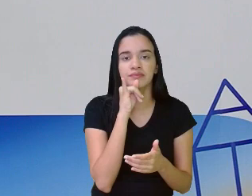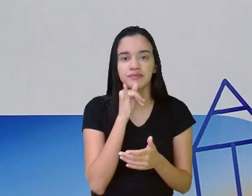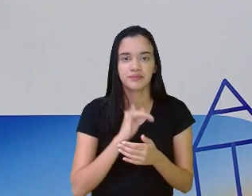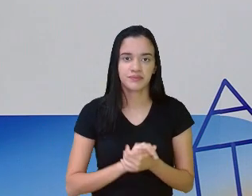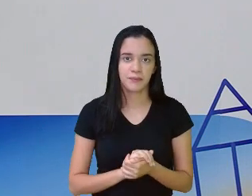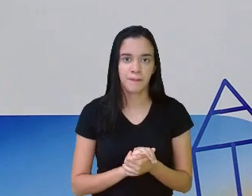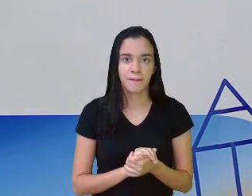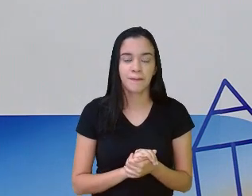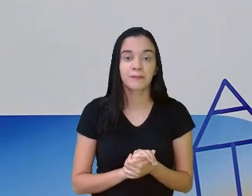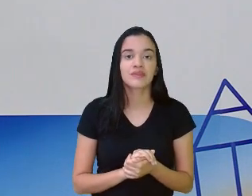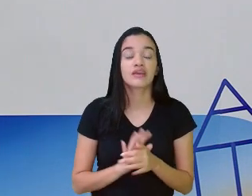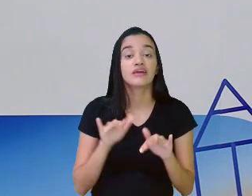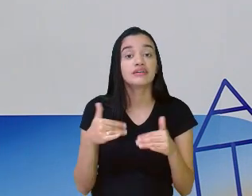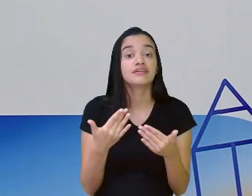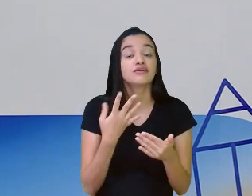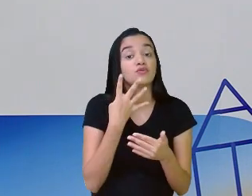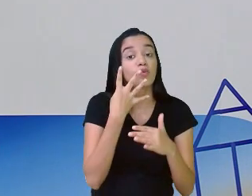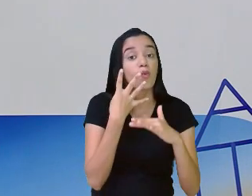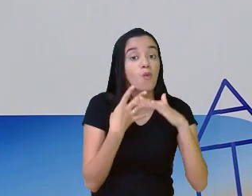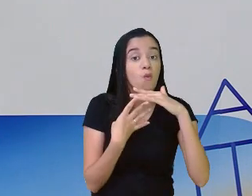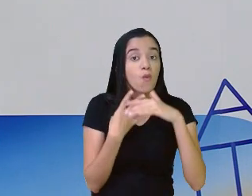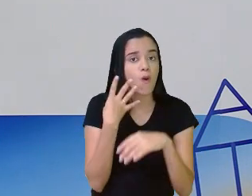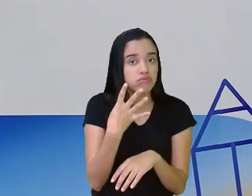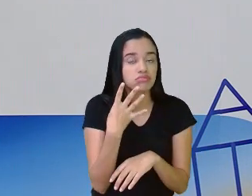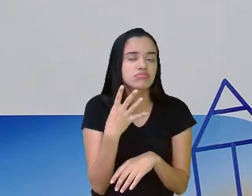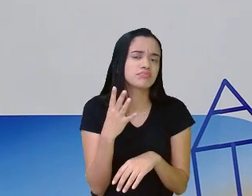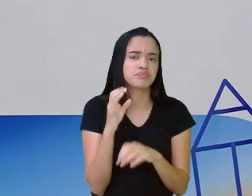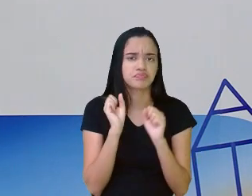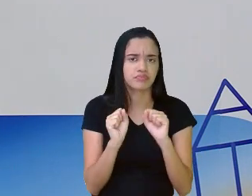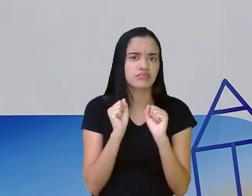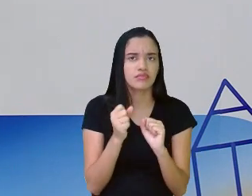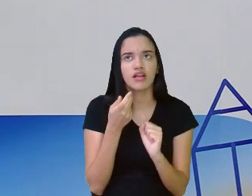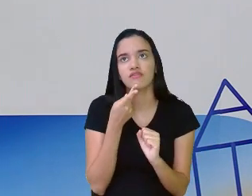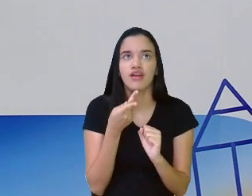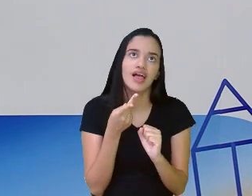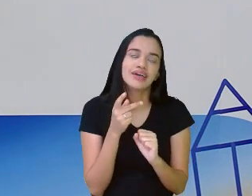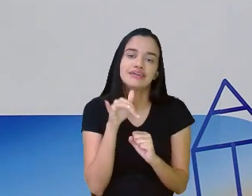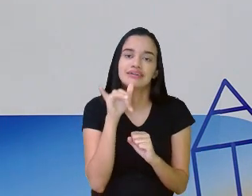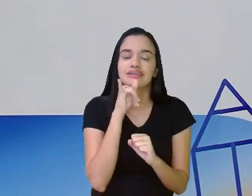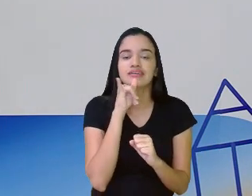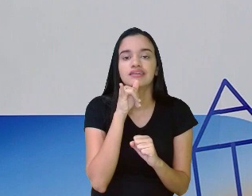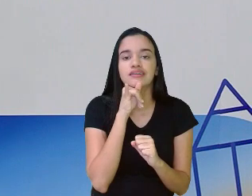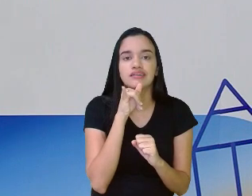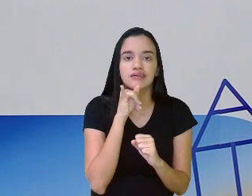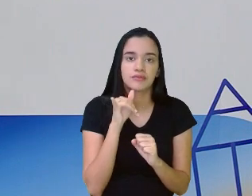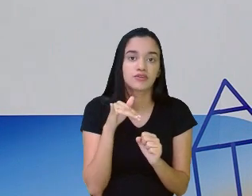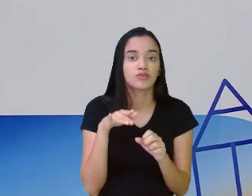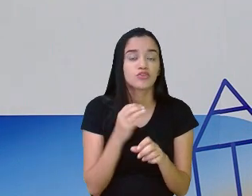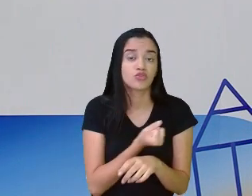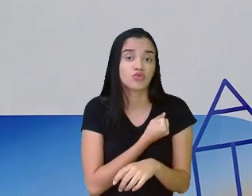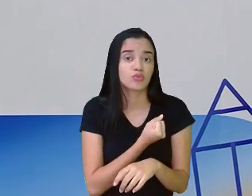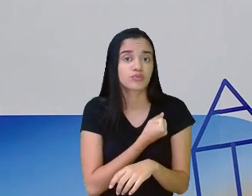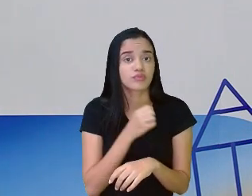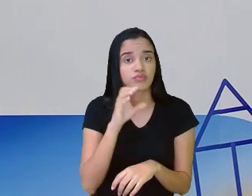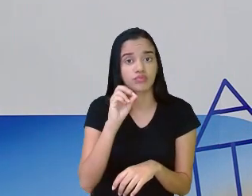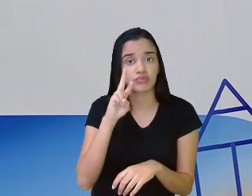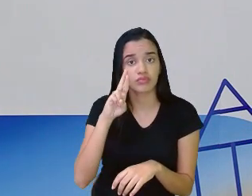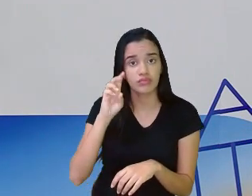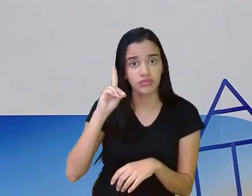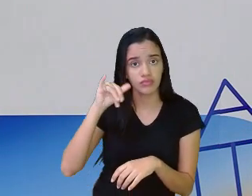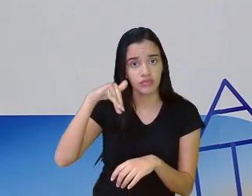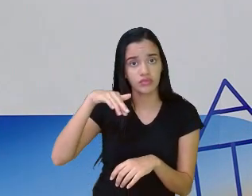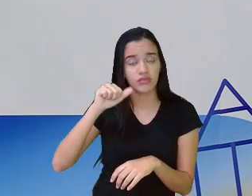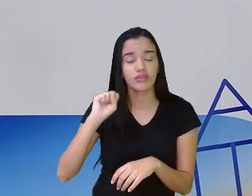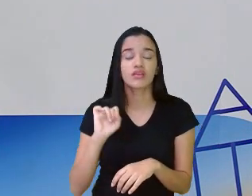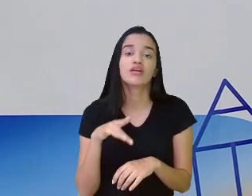também. A partir do 4, você pode falar no sentido dos números ordinais, por exemplo.